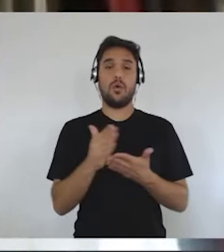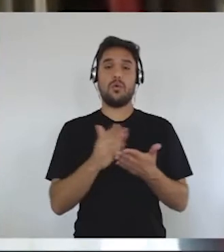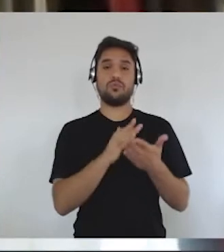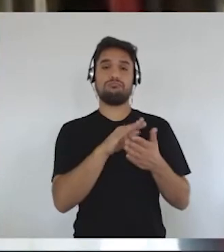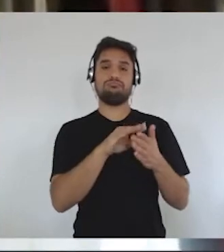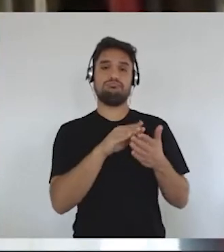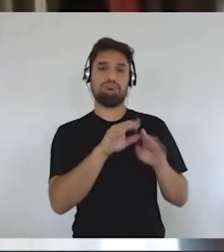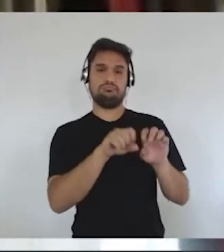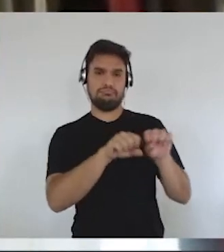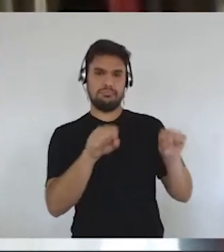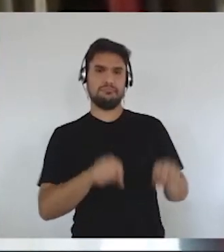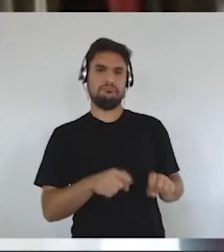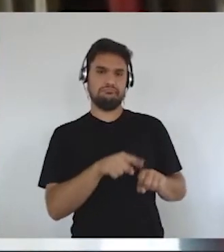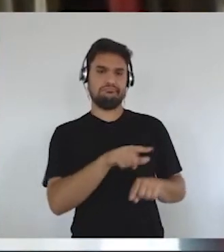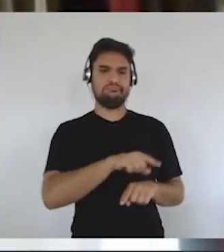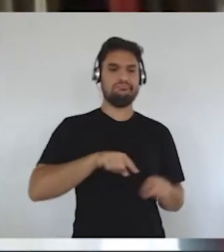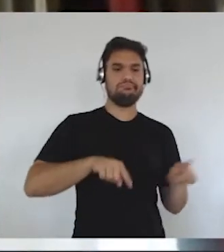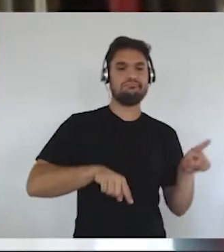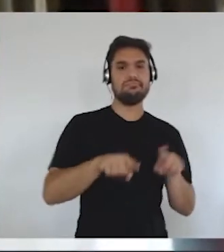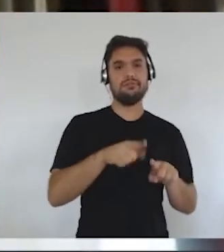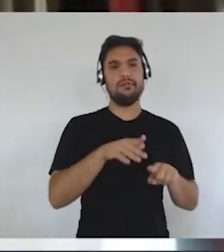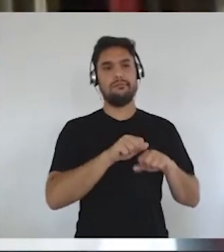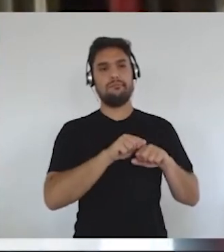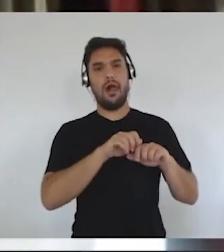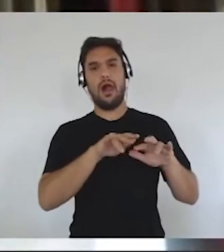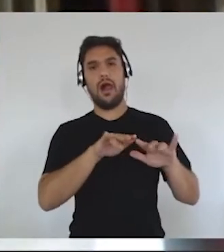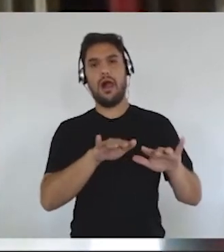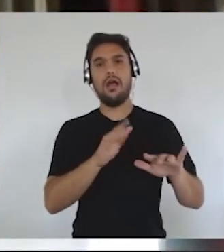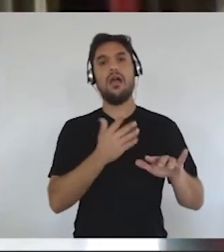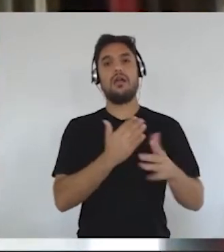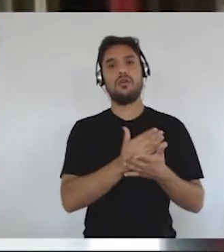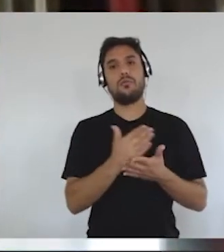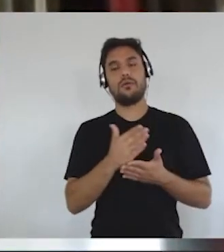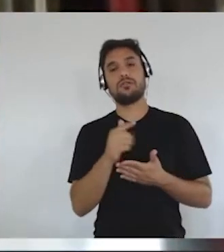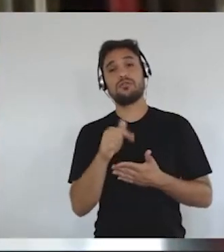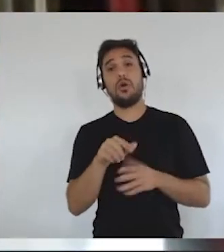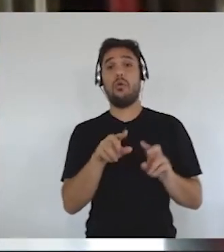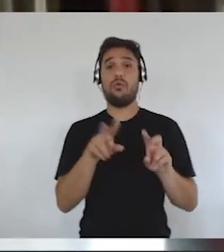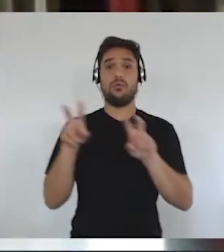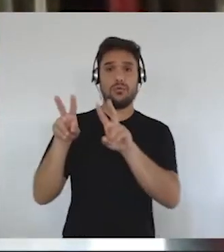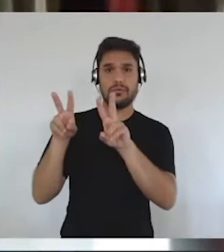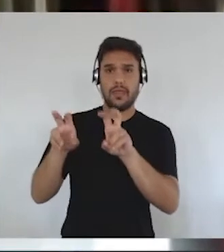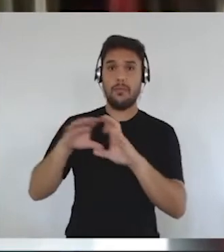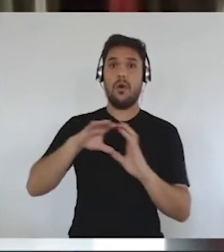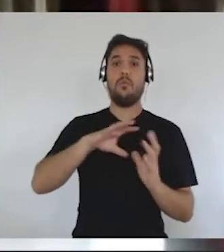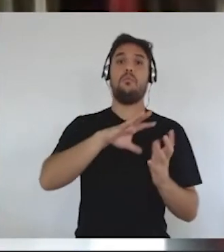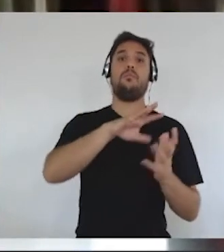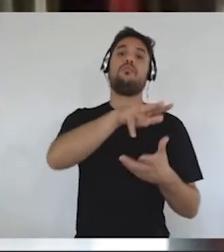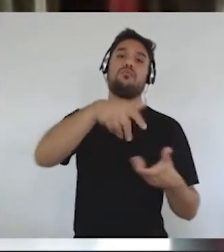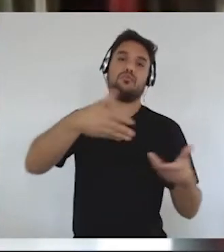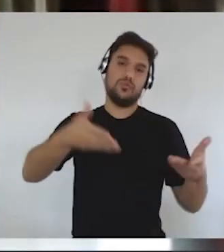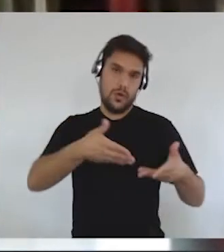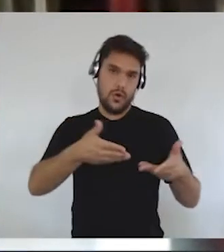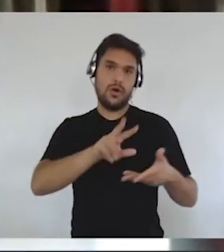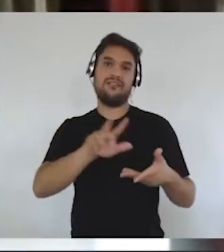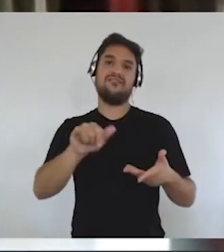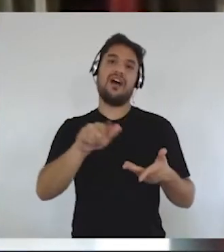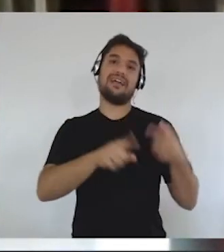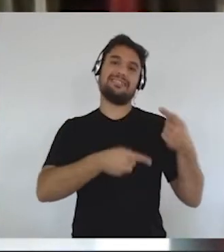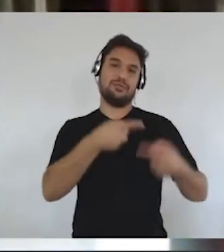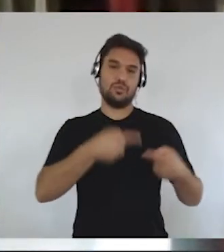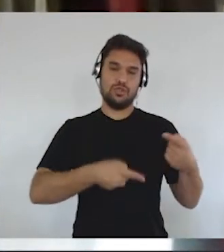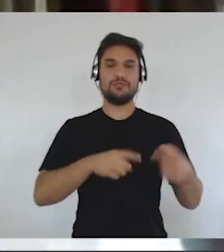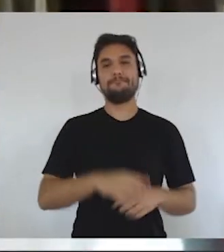acabou tendo uma repercussão inicial aí desse tema que o mundo agora vai começar a tratar